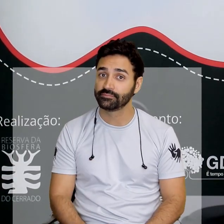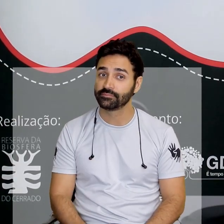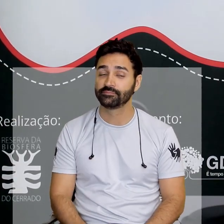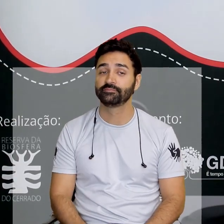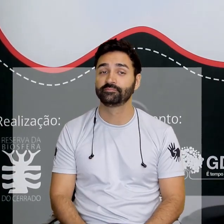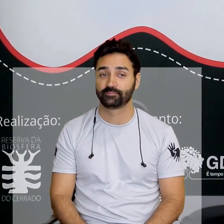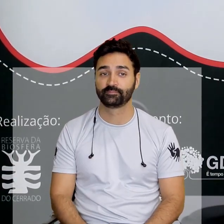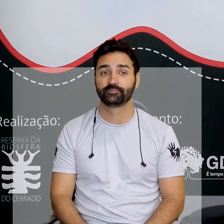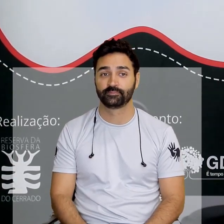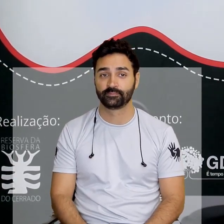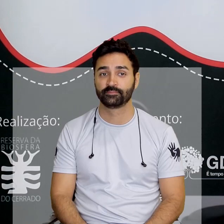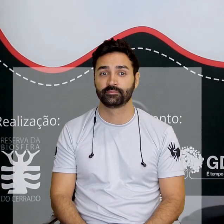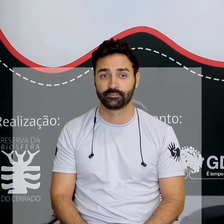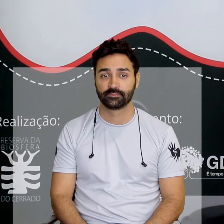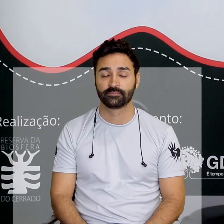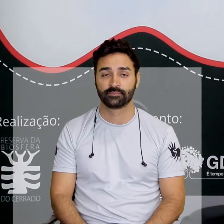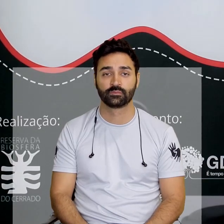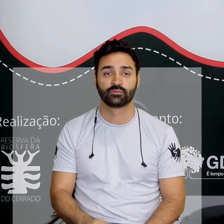Isso.